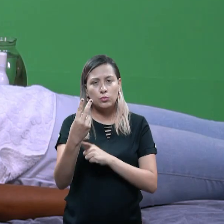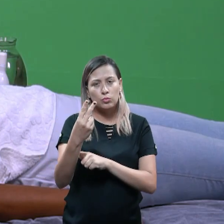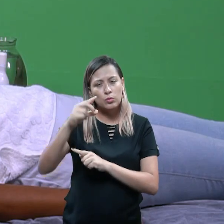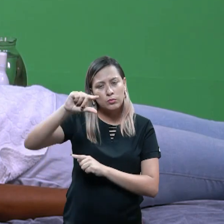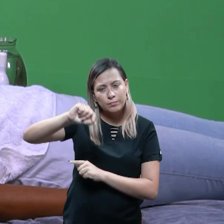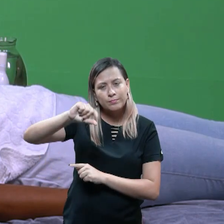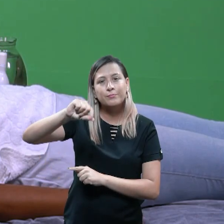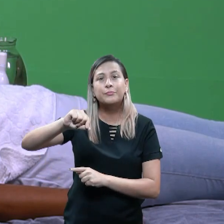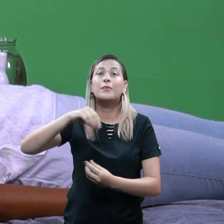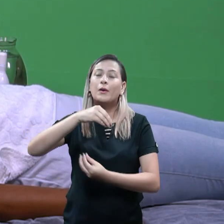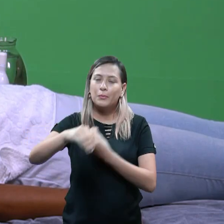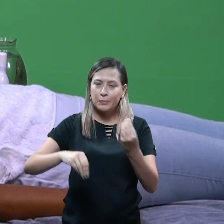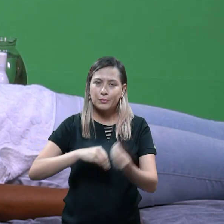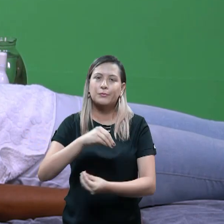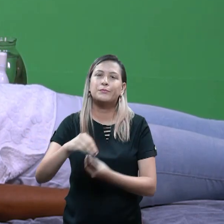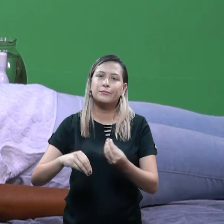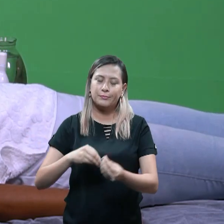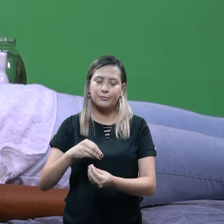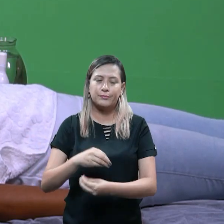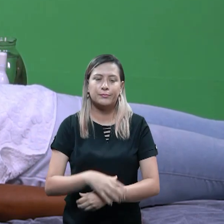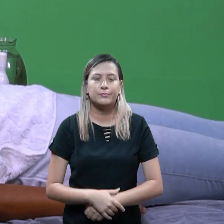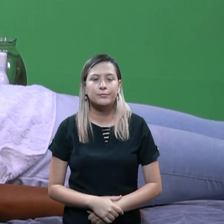2.